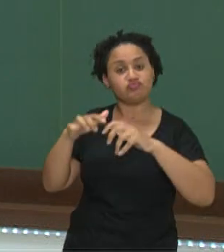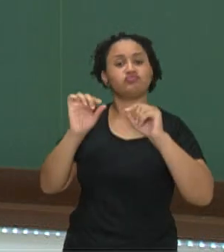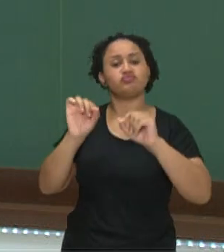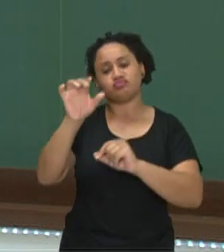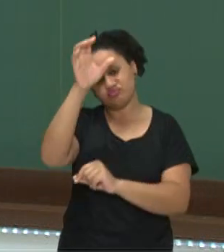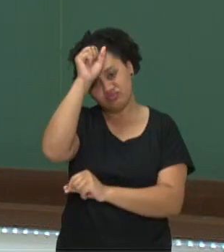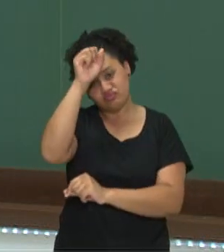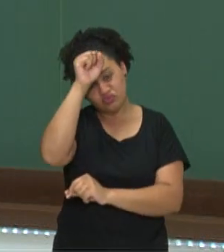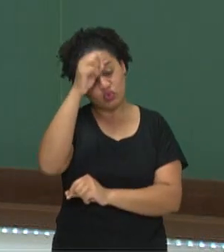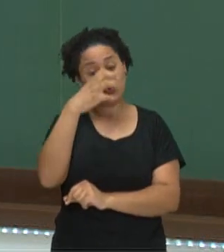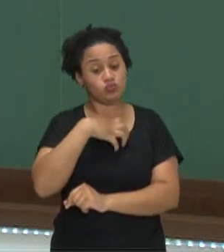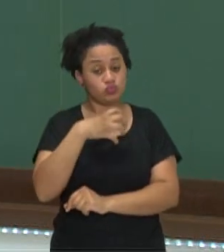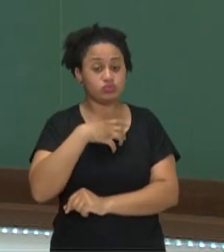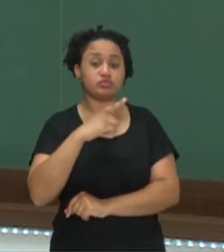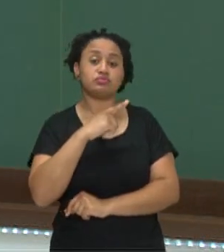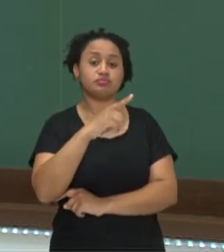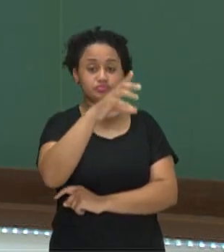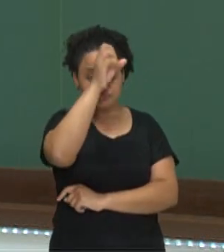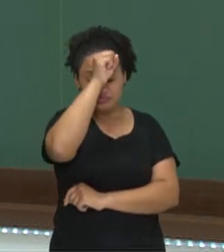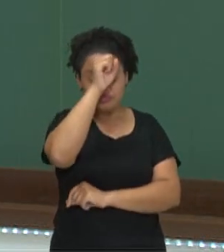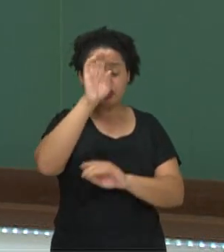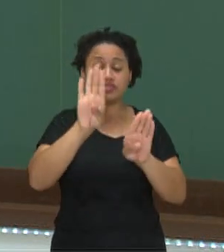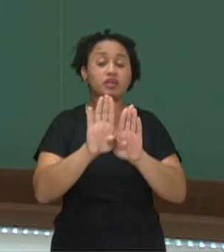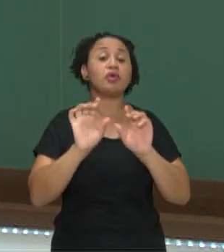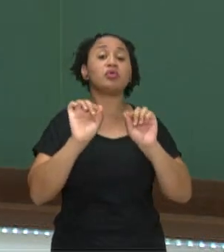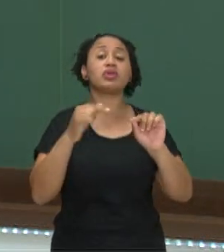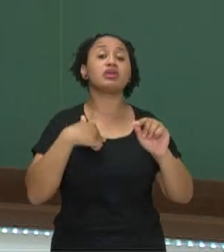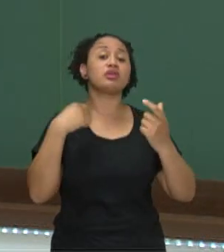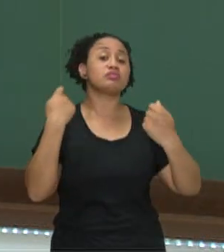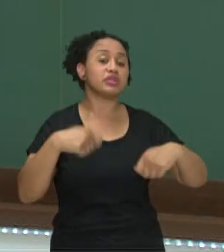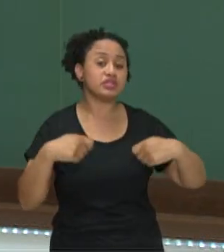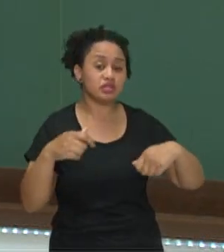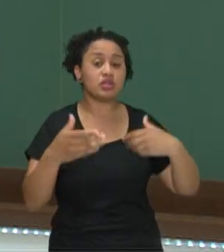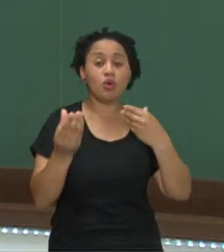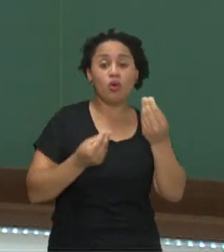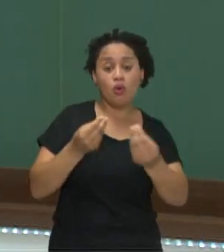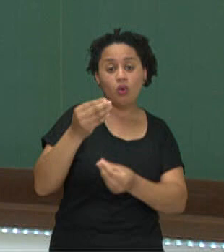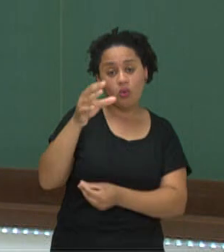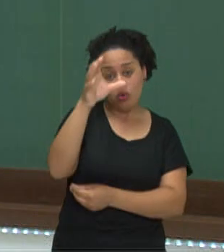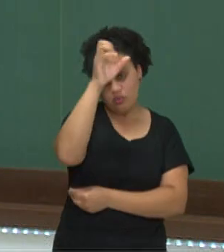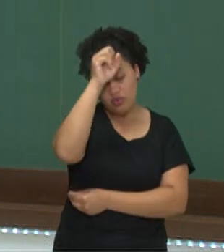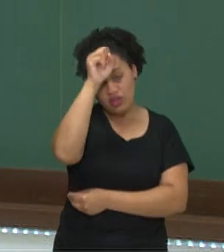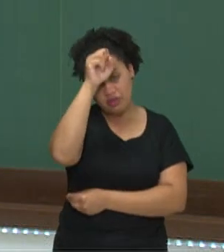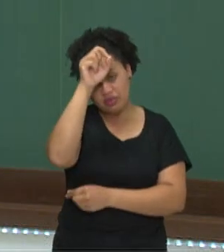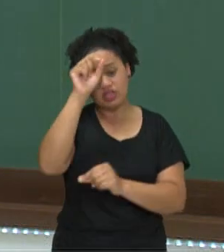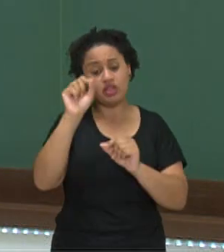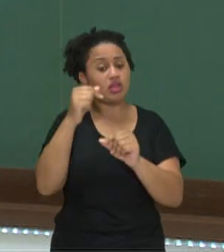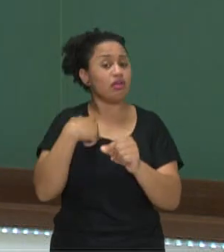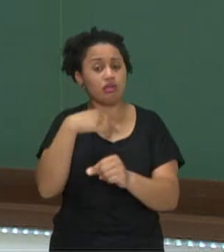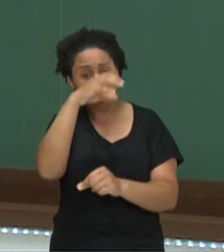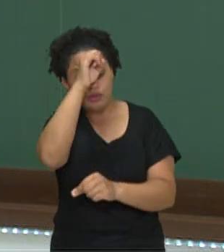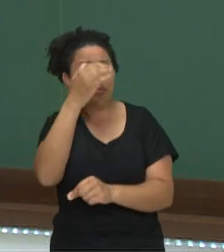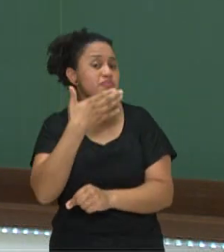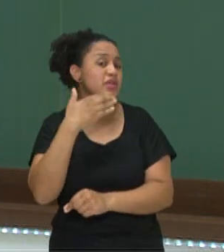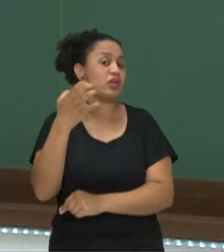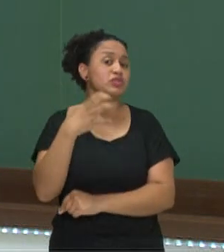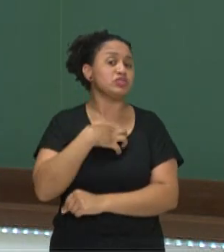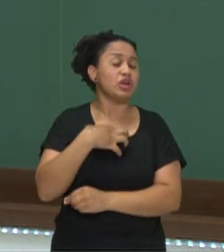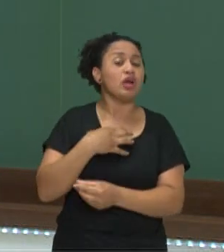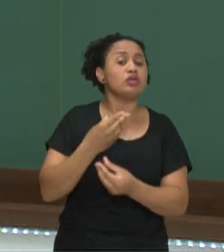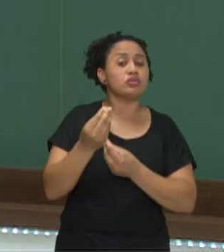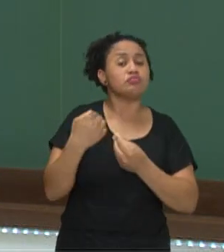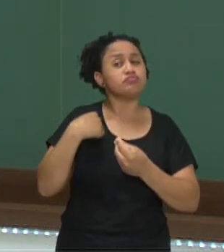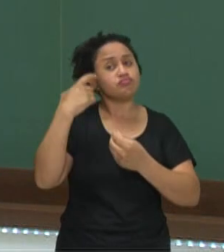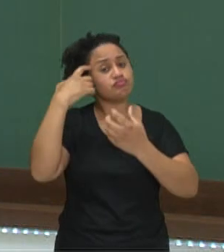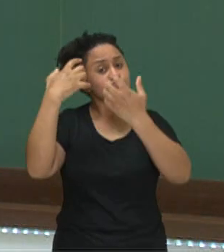As formas de aprender e a necessidade que eu tenho. Então como aprender? A aprender da melhor forma. Então a gente vai pensar